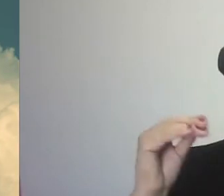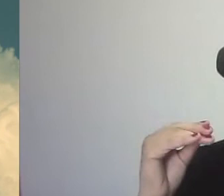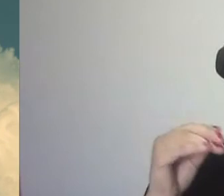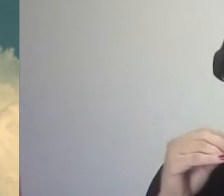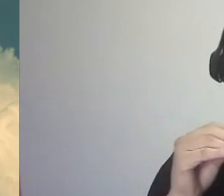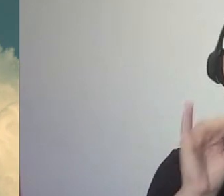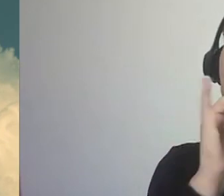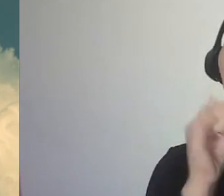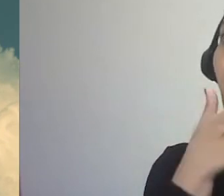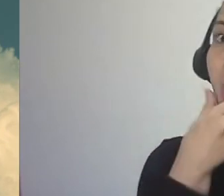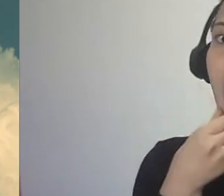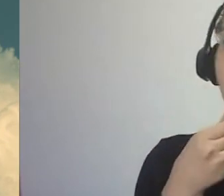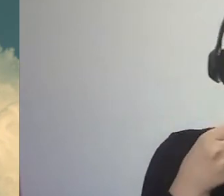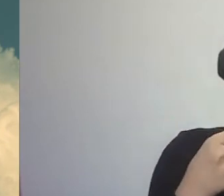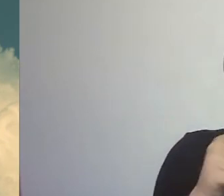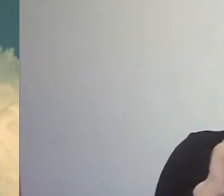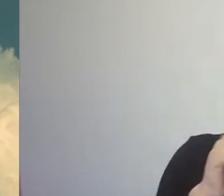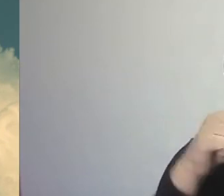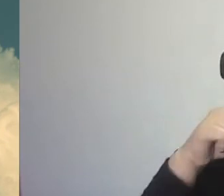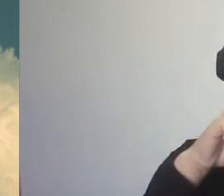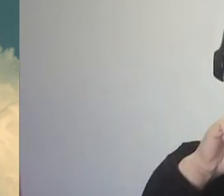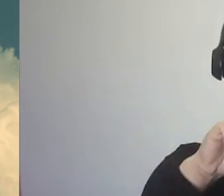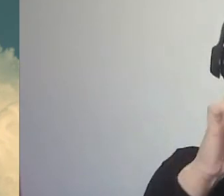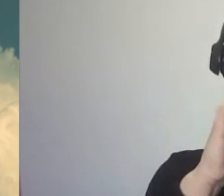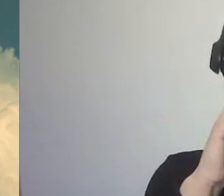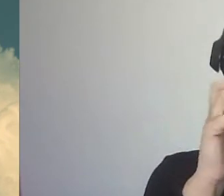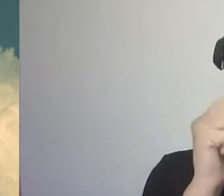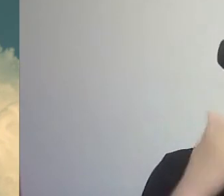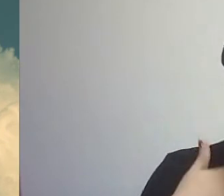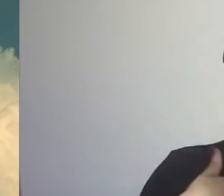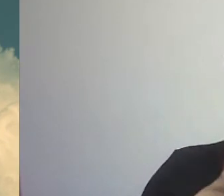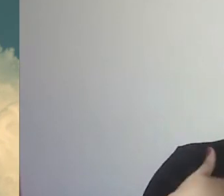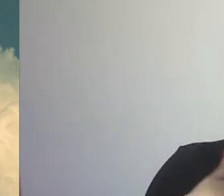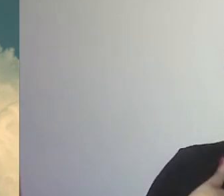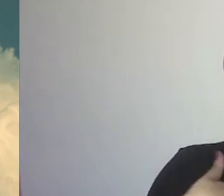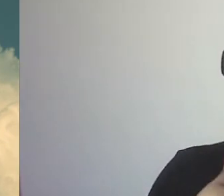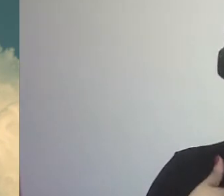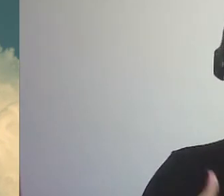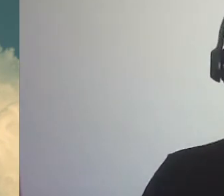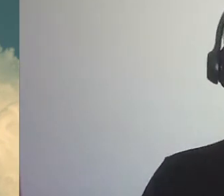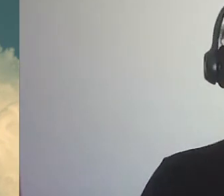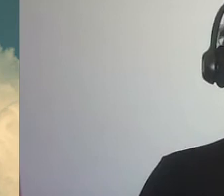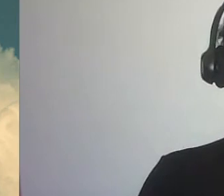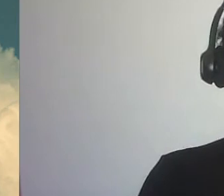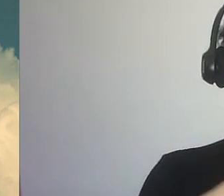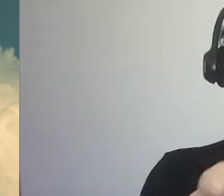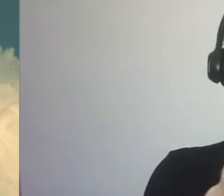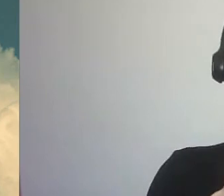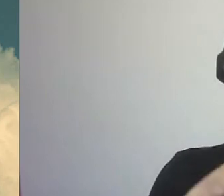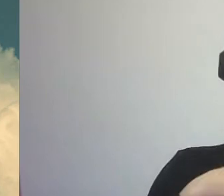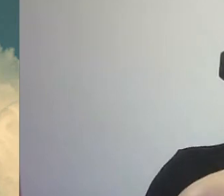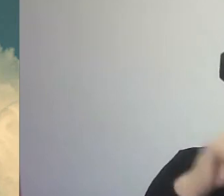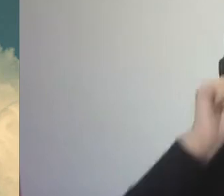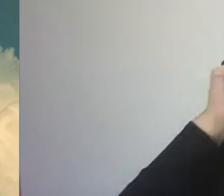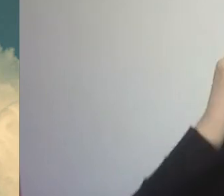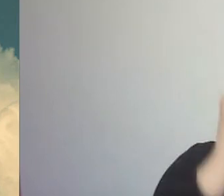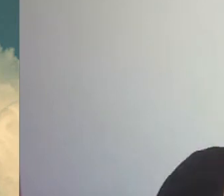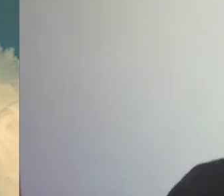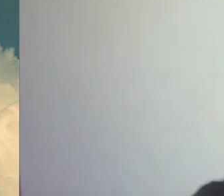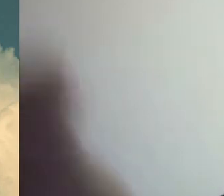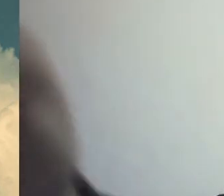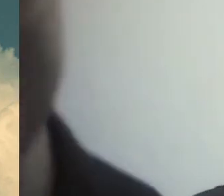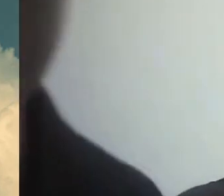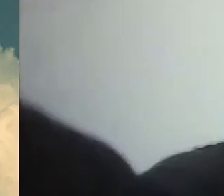a gente tem uma pergunta do do Otávio Otávio Otávio